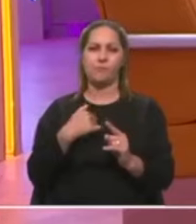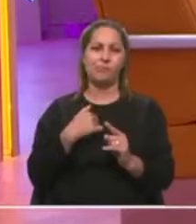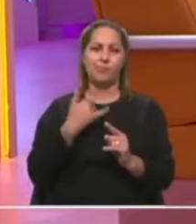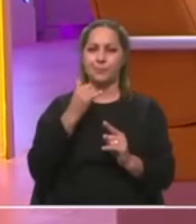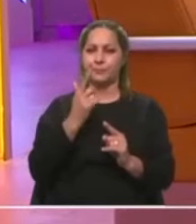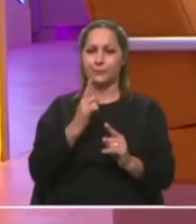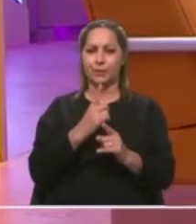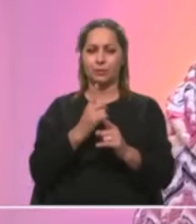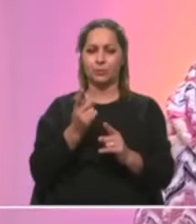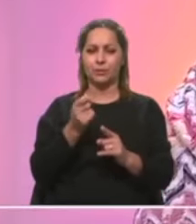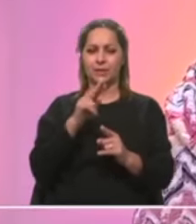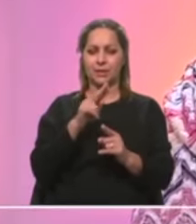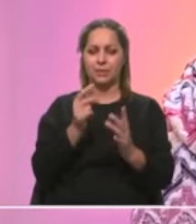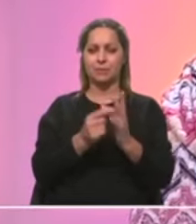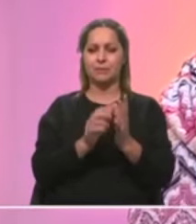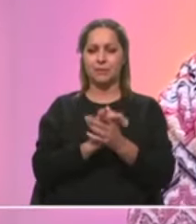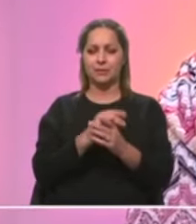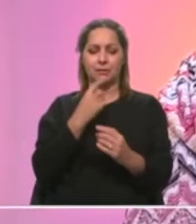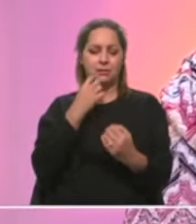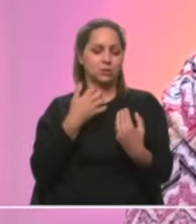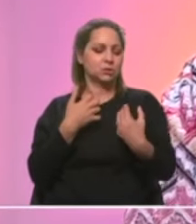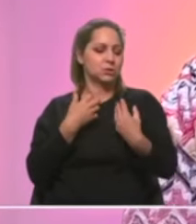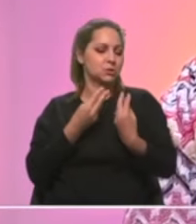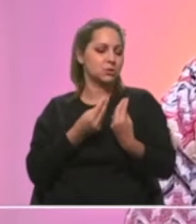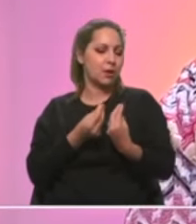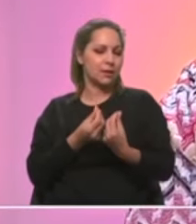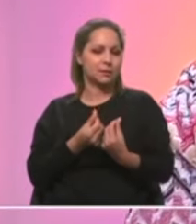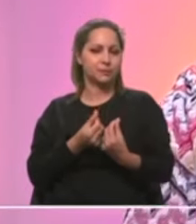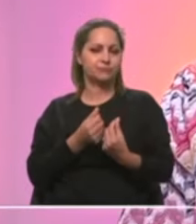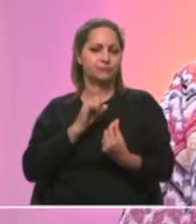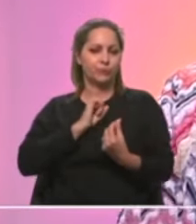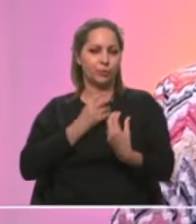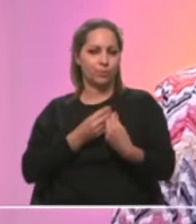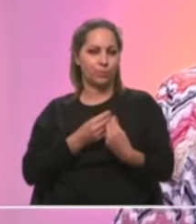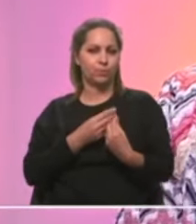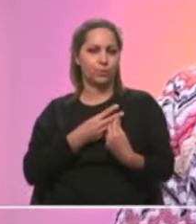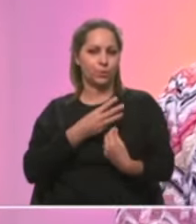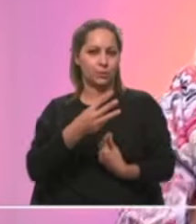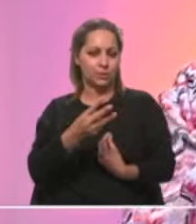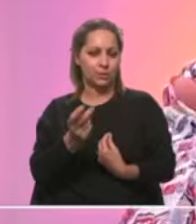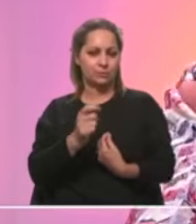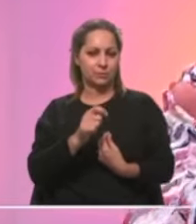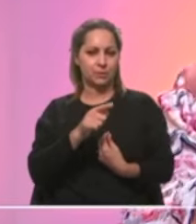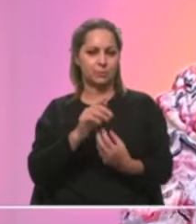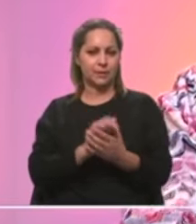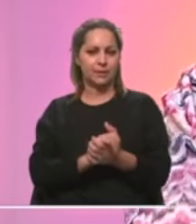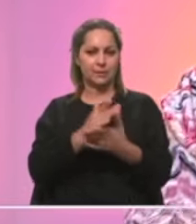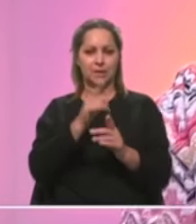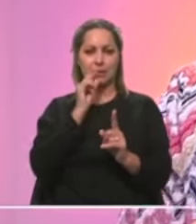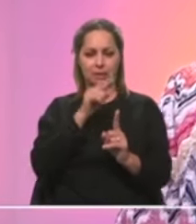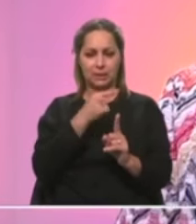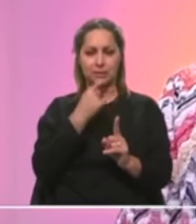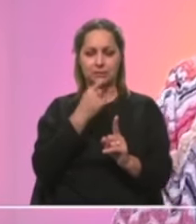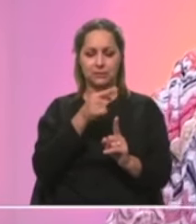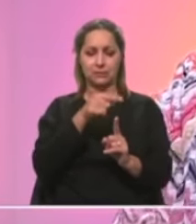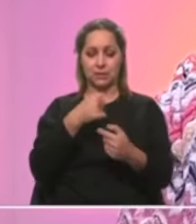meu ex-marido, aquele charme todo que fez comigo durante os 3 meses para casar comigo, que ele disse, esta mulher vai ser a mãe dos